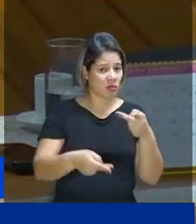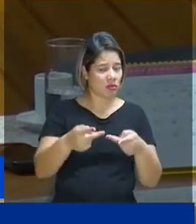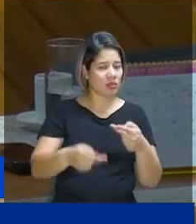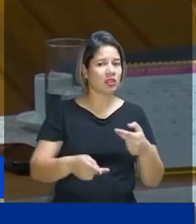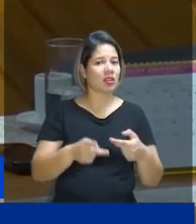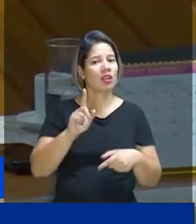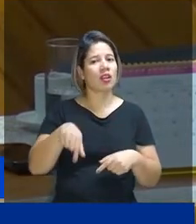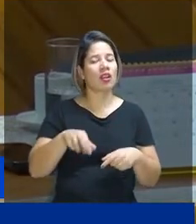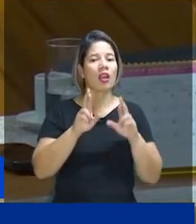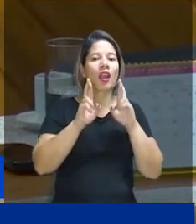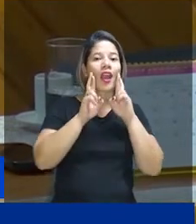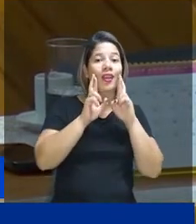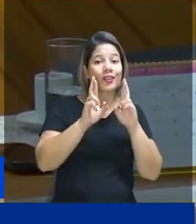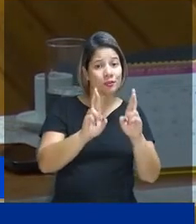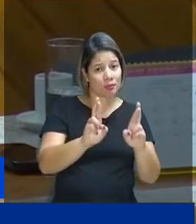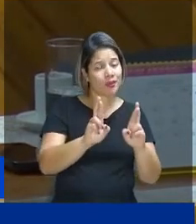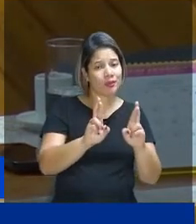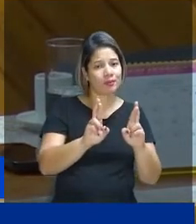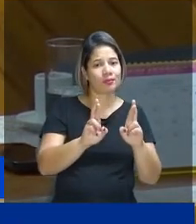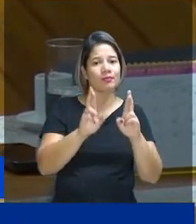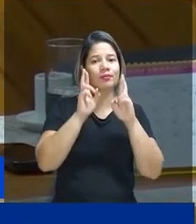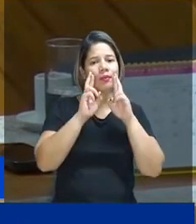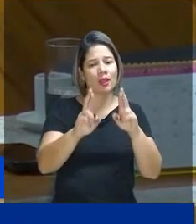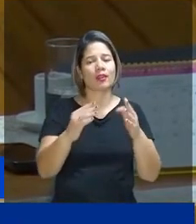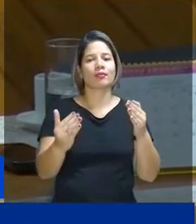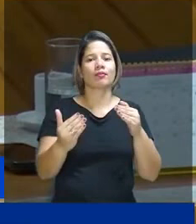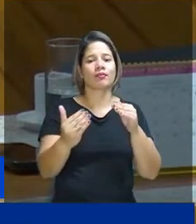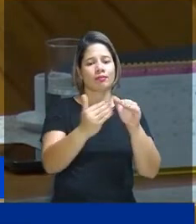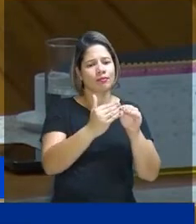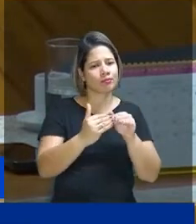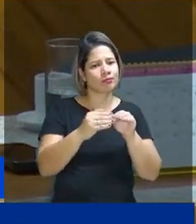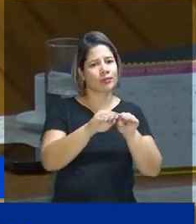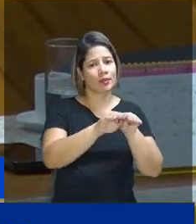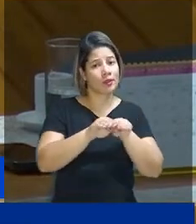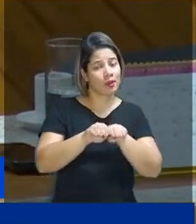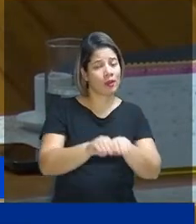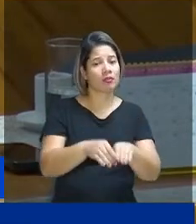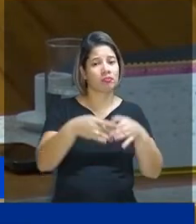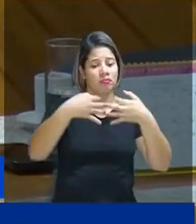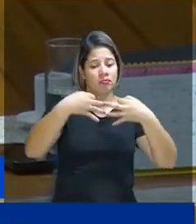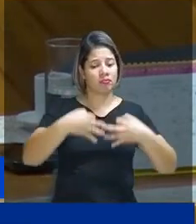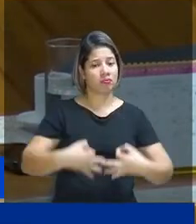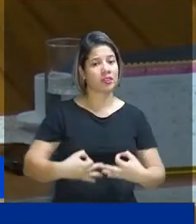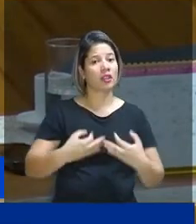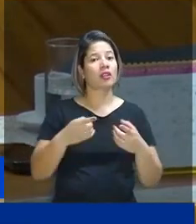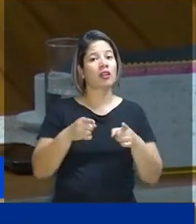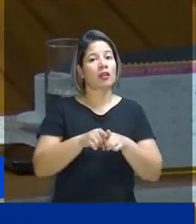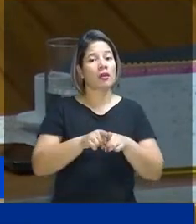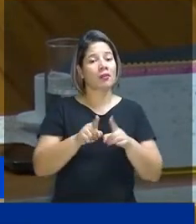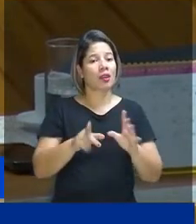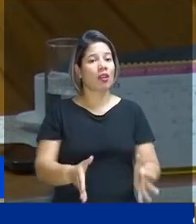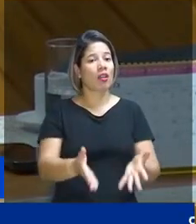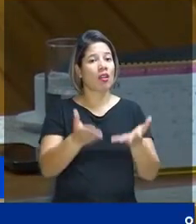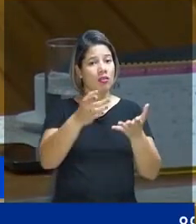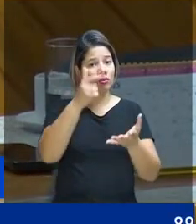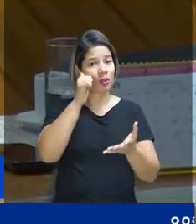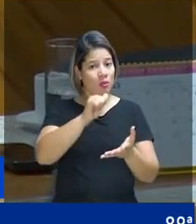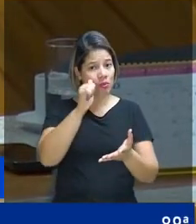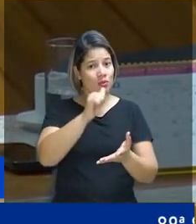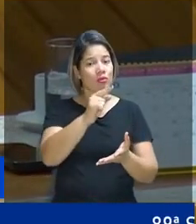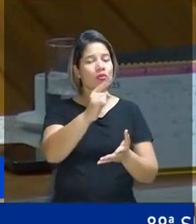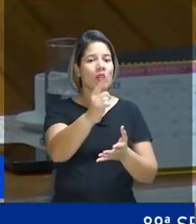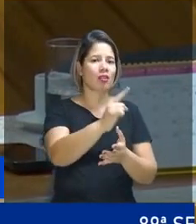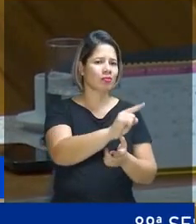o respeito, não é, à paridade, o respeito à dignidade das mulheres e